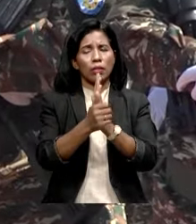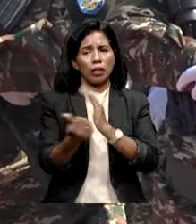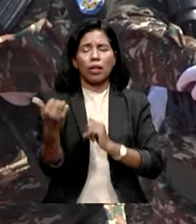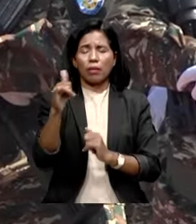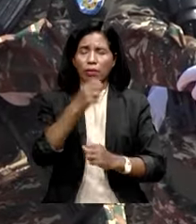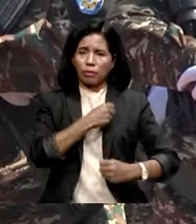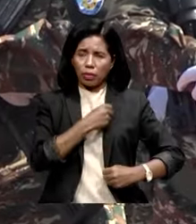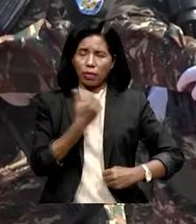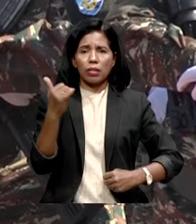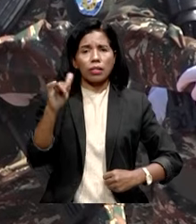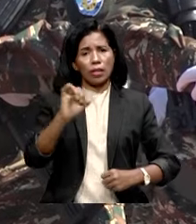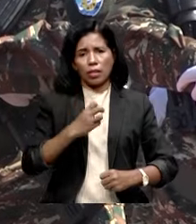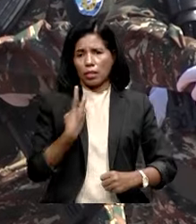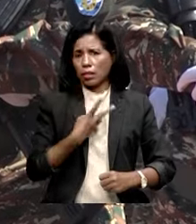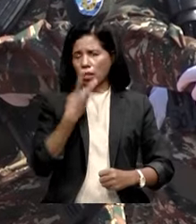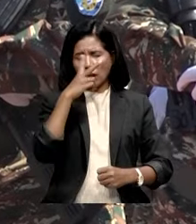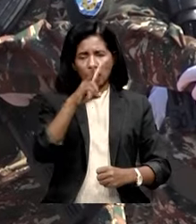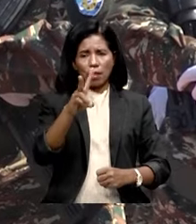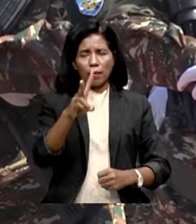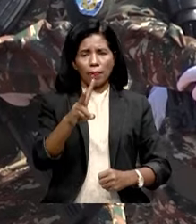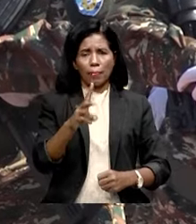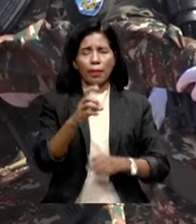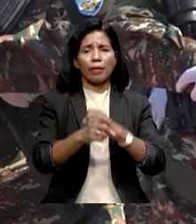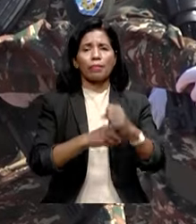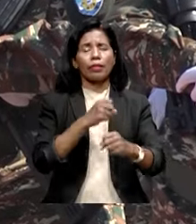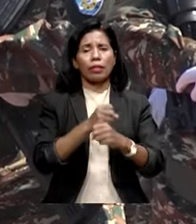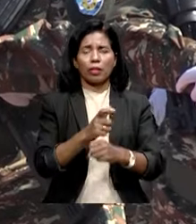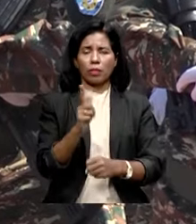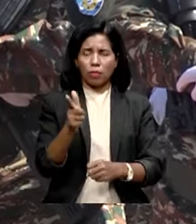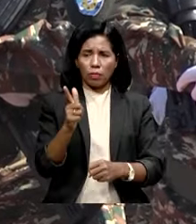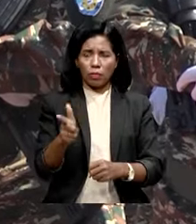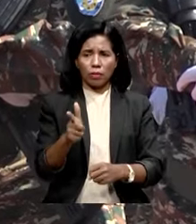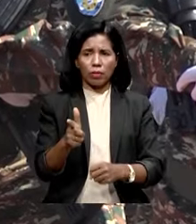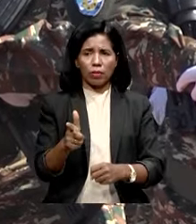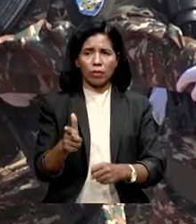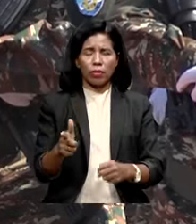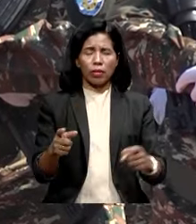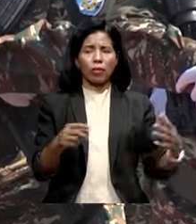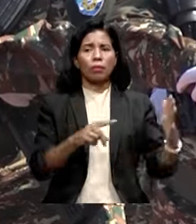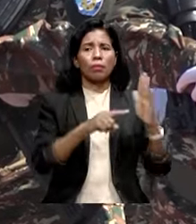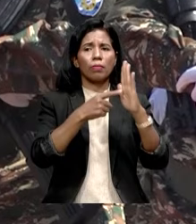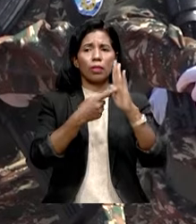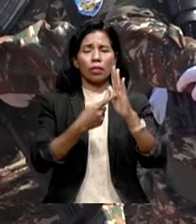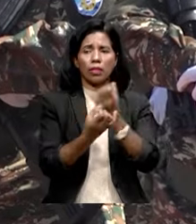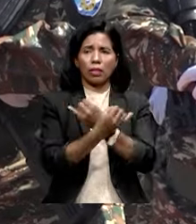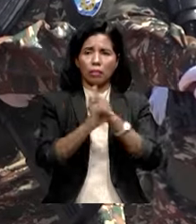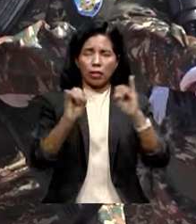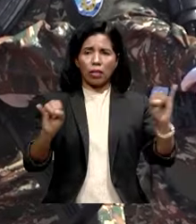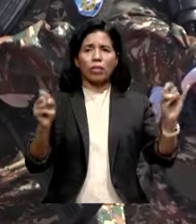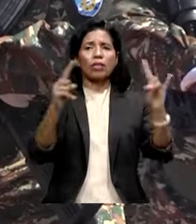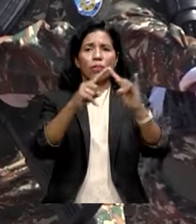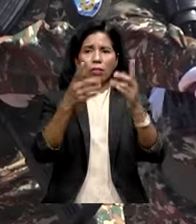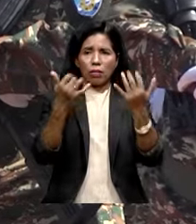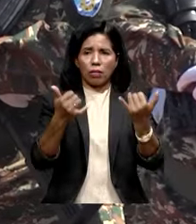Eita, areia, 22 anos em Alaram, desde independência tu agora,